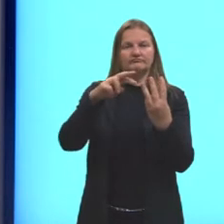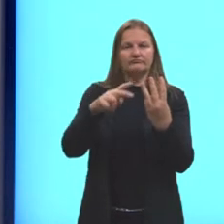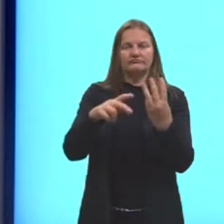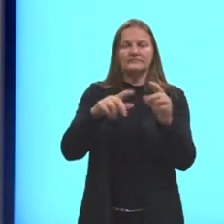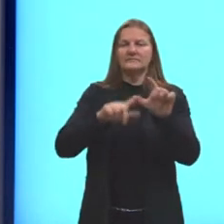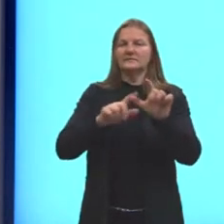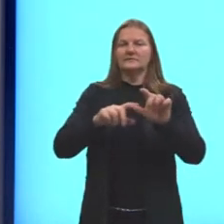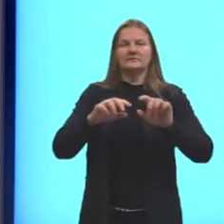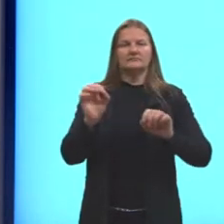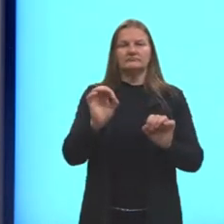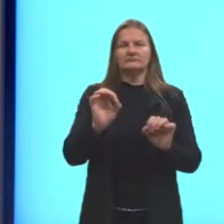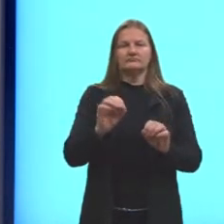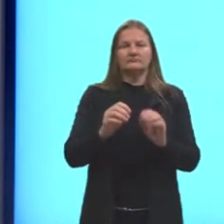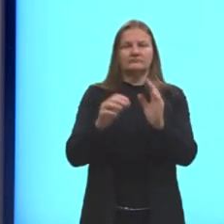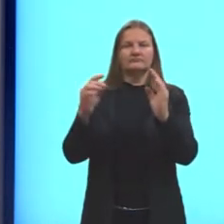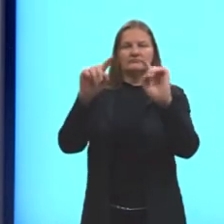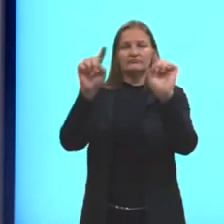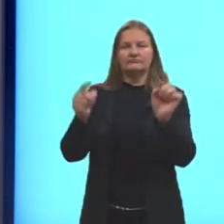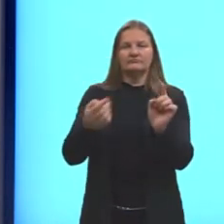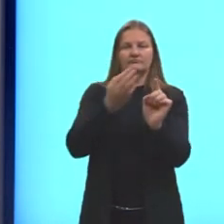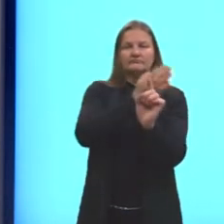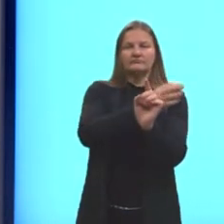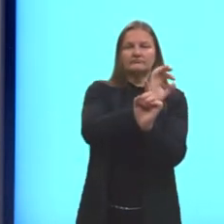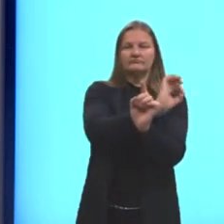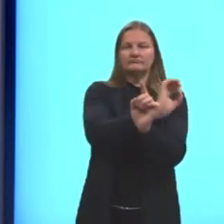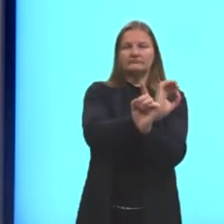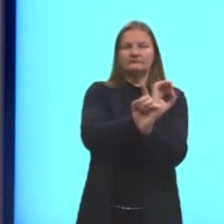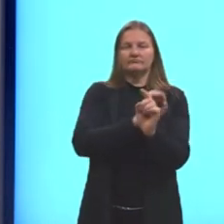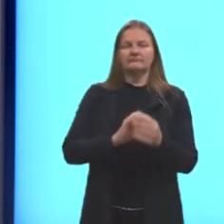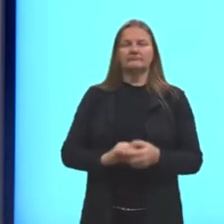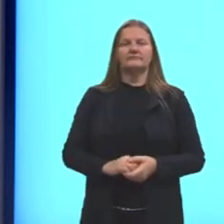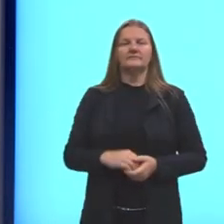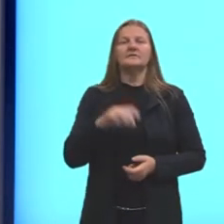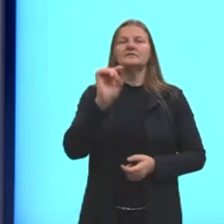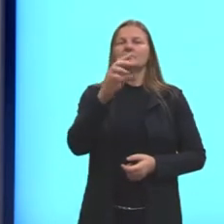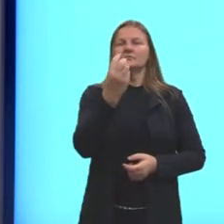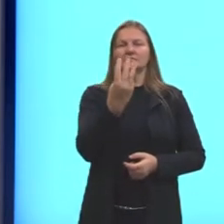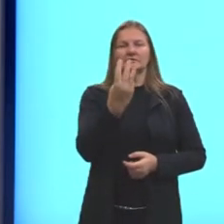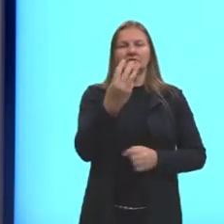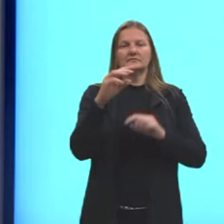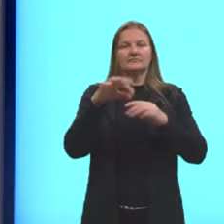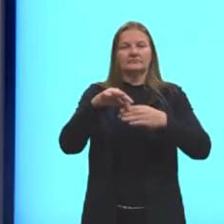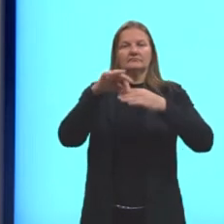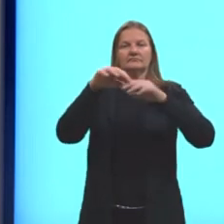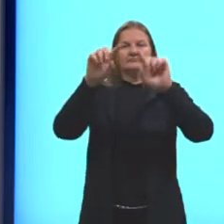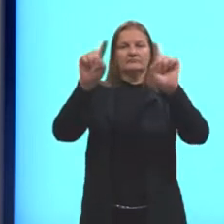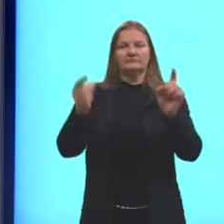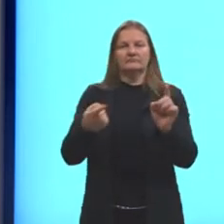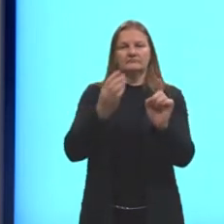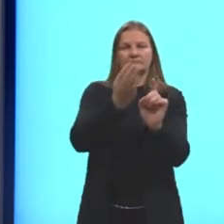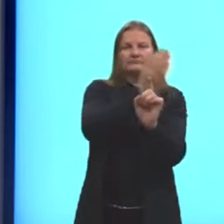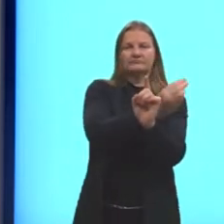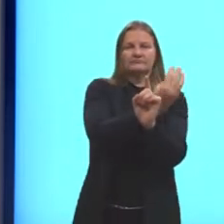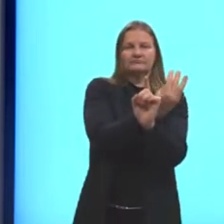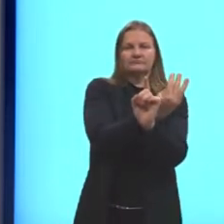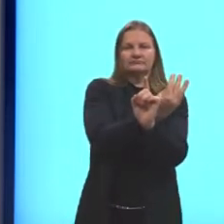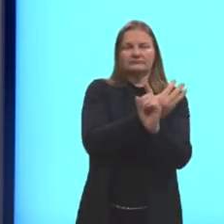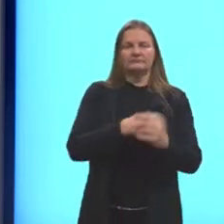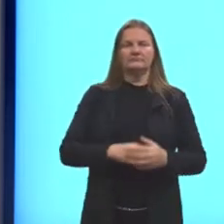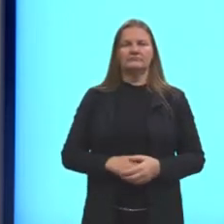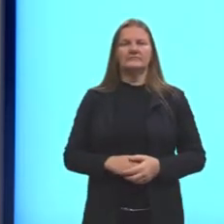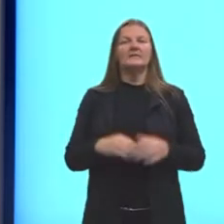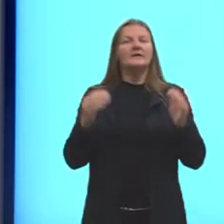nenhuma letra é colocada em evidência somente o três fica em evidência fora do parênteses